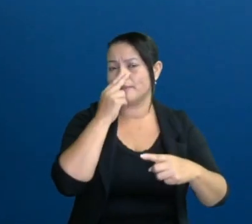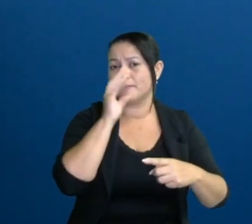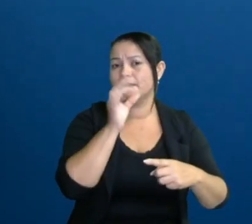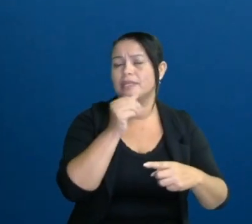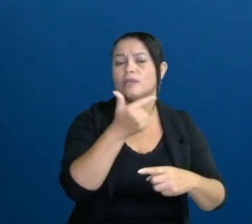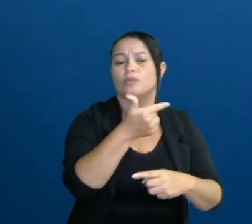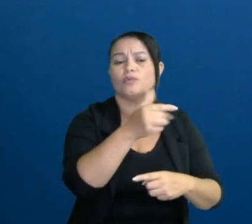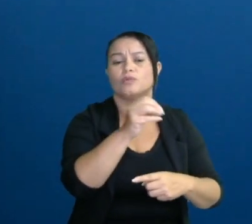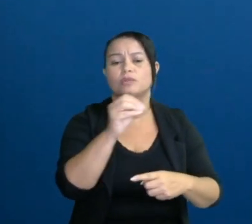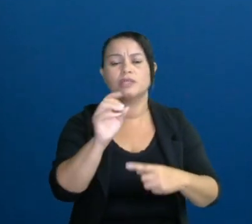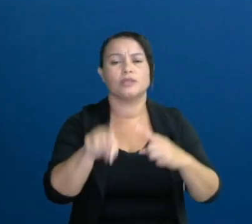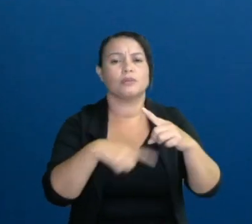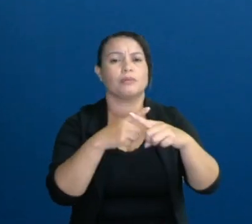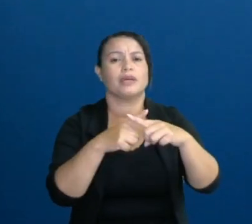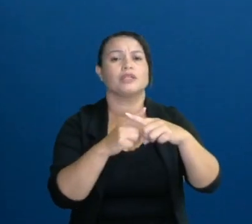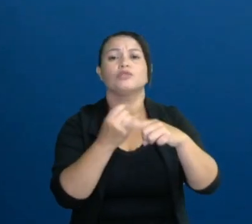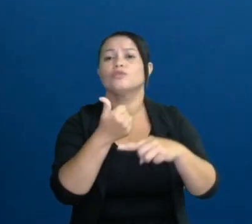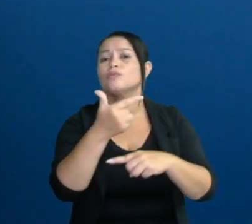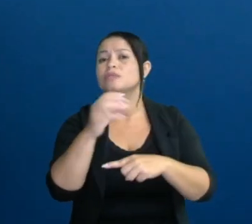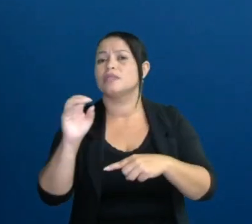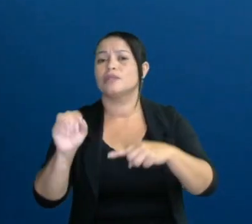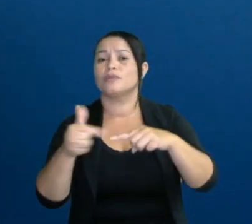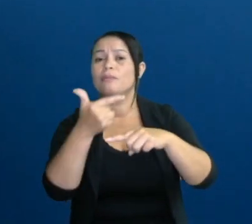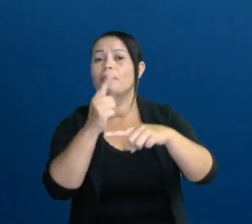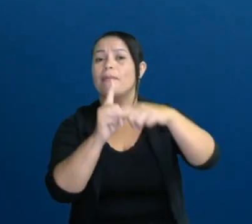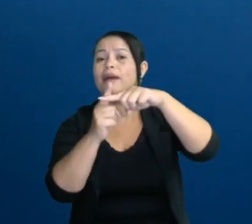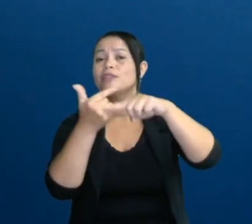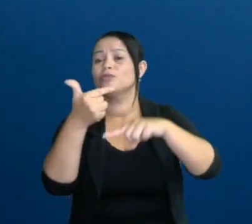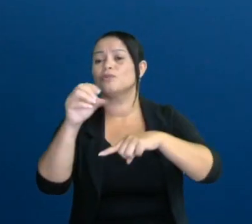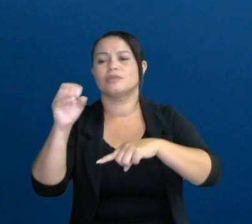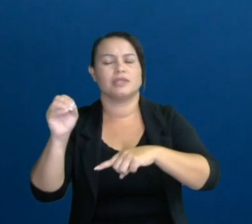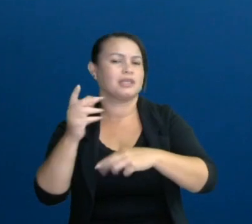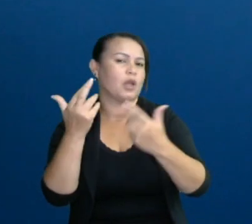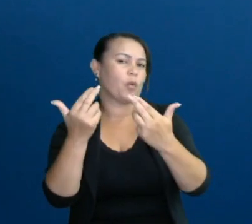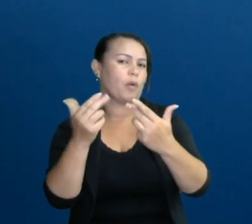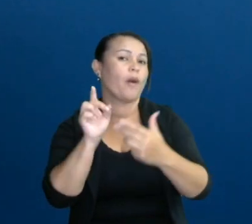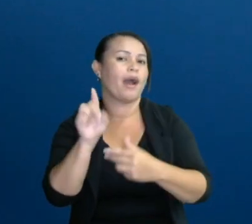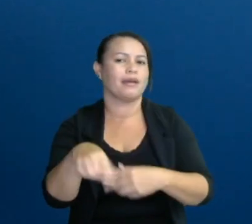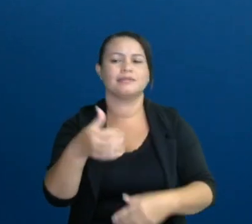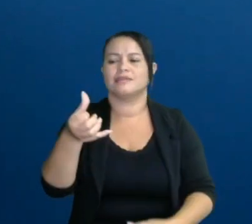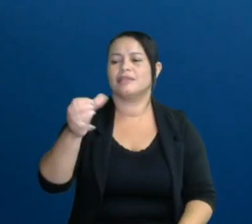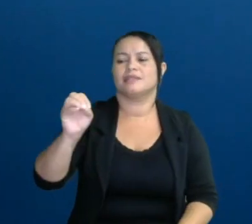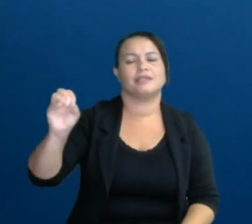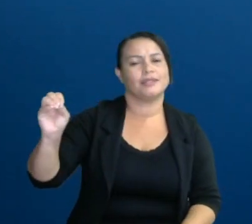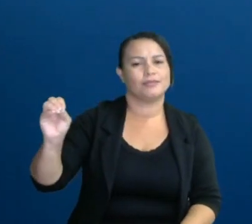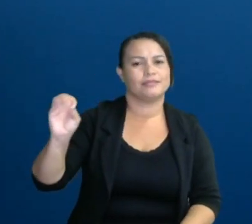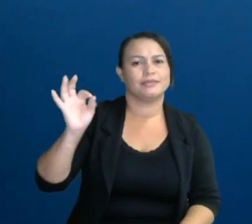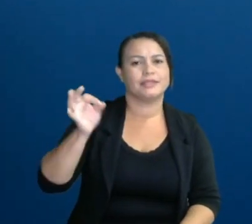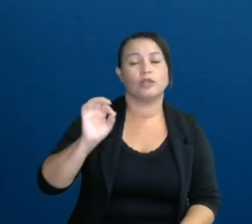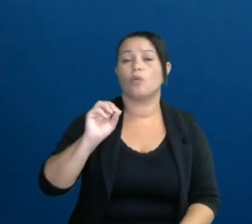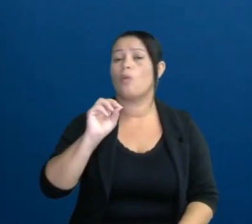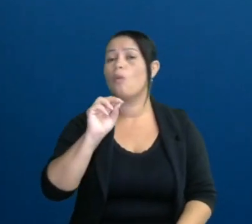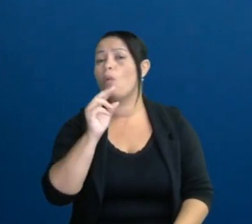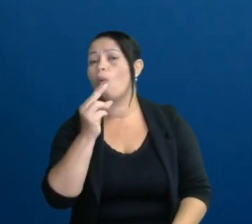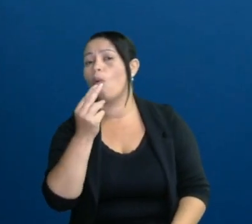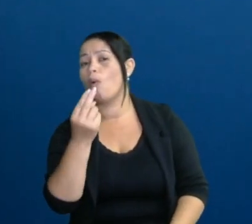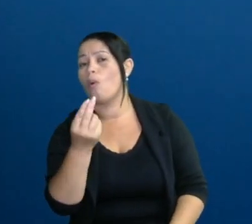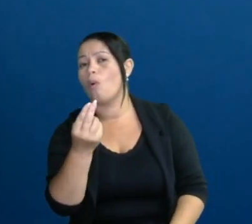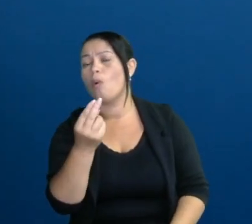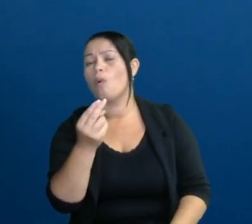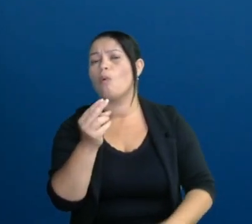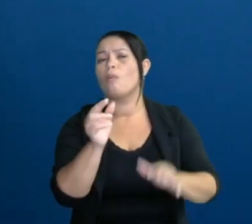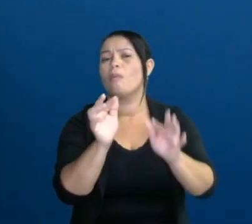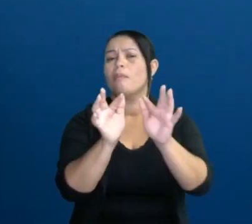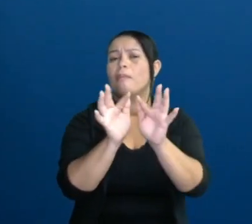Então, 200 mais 200 mais 200, a gente sabe que é igual a 600. Ou, de forma